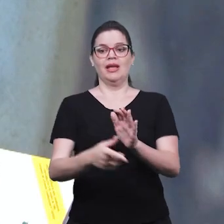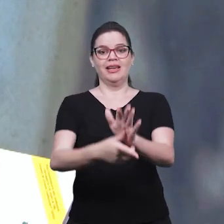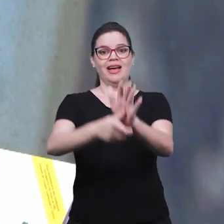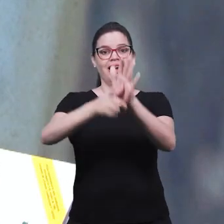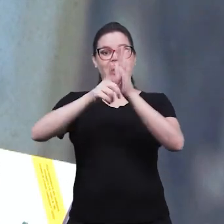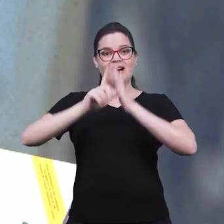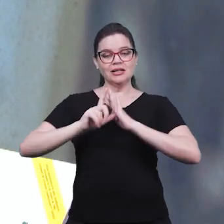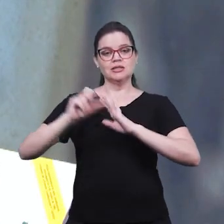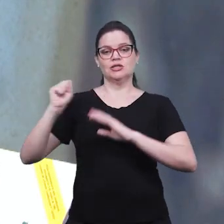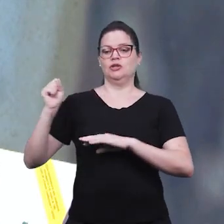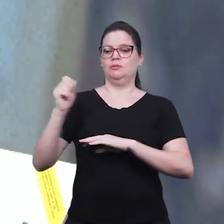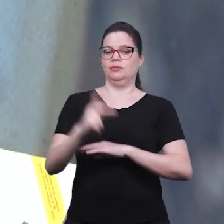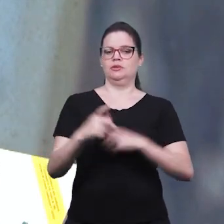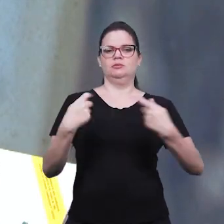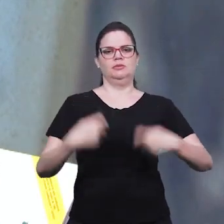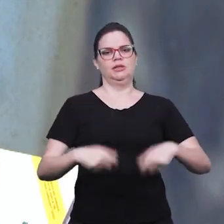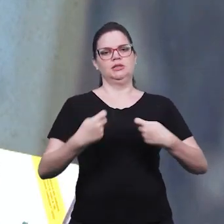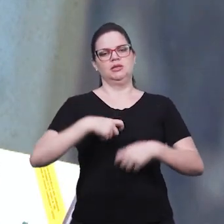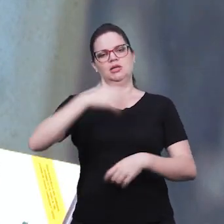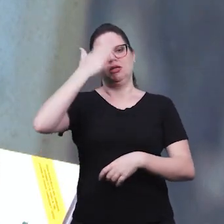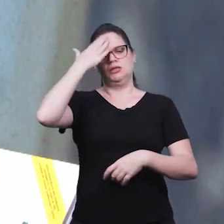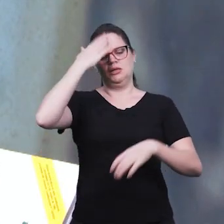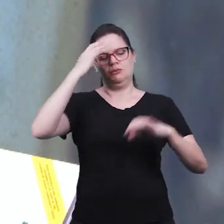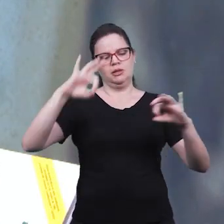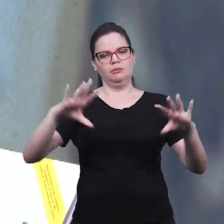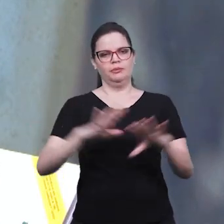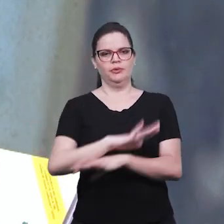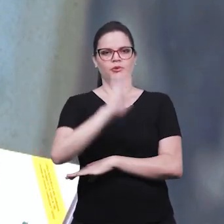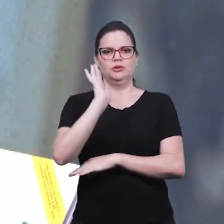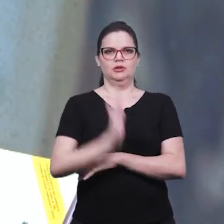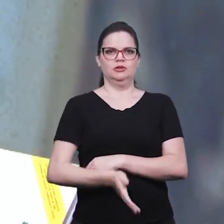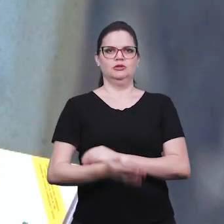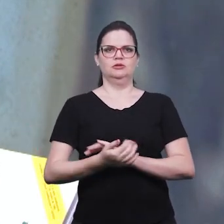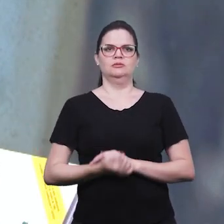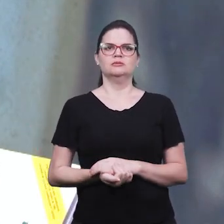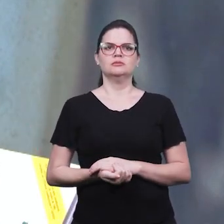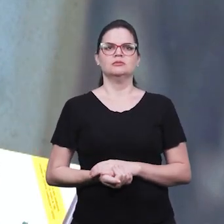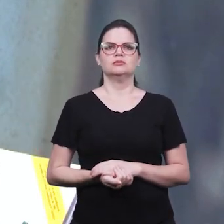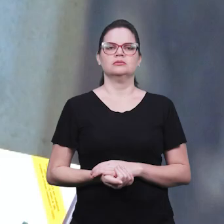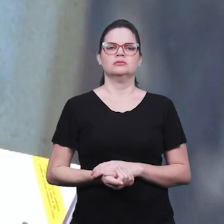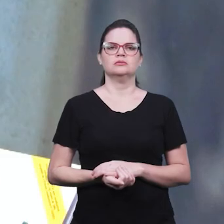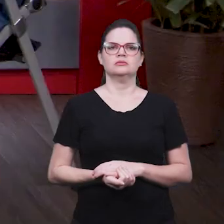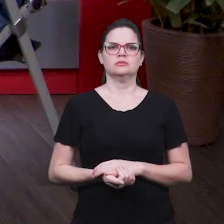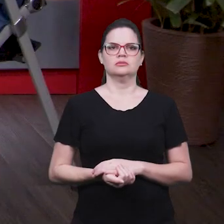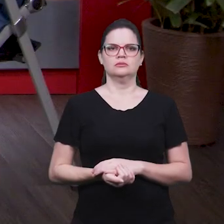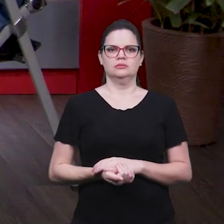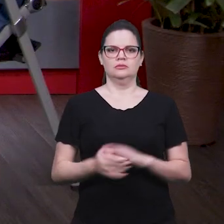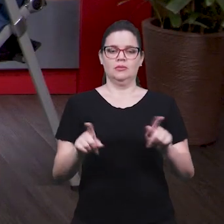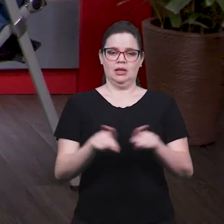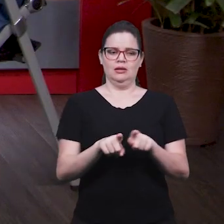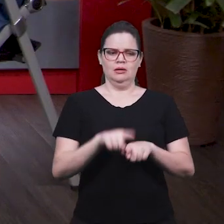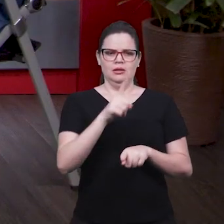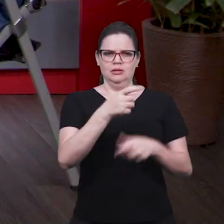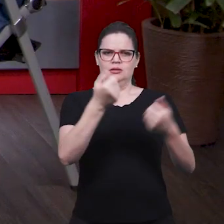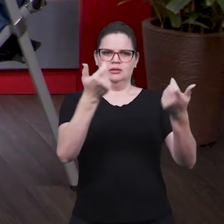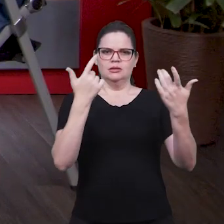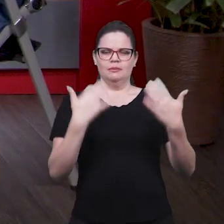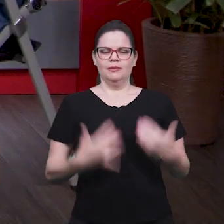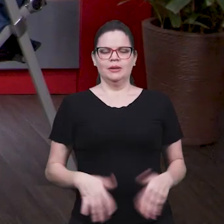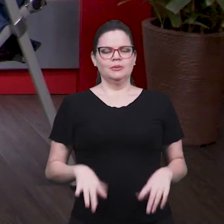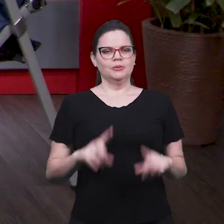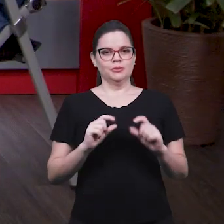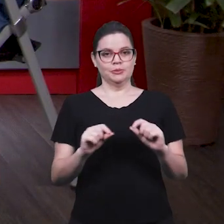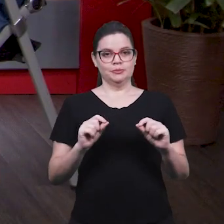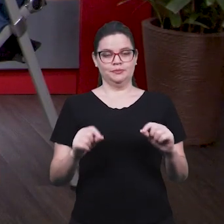de acontecer, antes de chegar à aposentadoria, a pessoa está preparada para esse momento. E até a senhora comentou também,